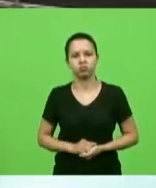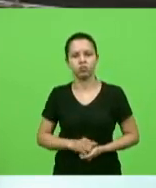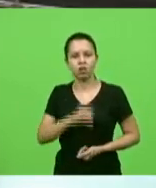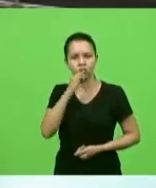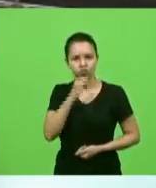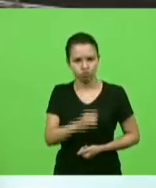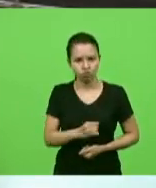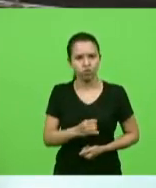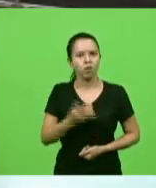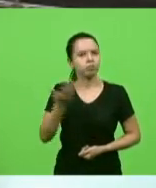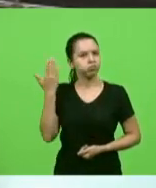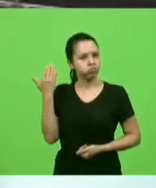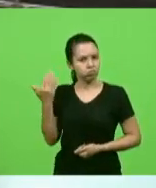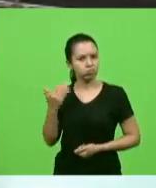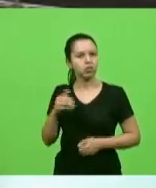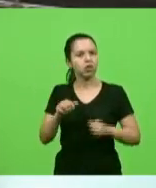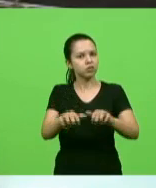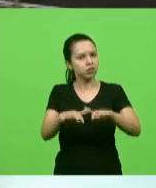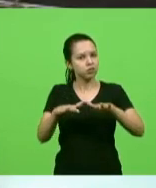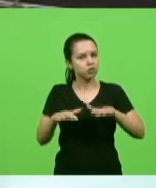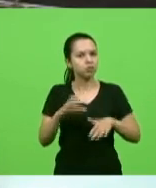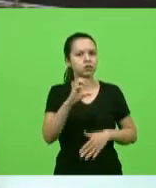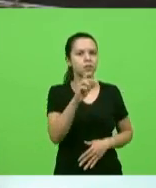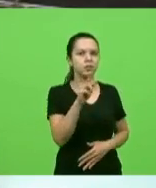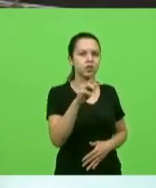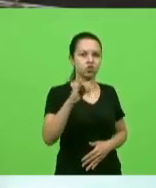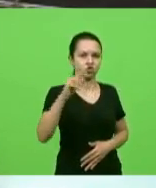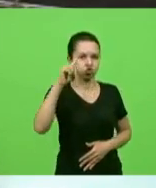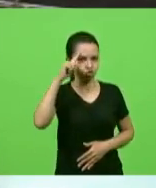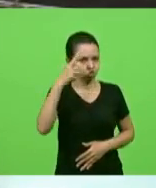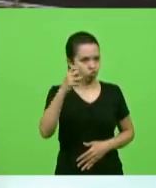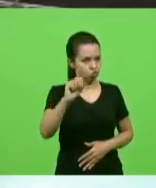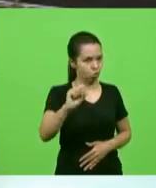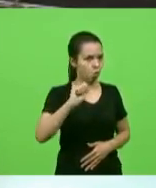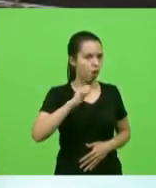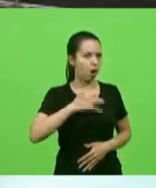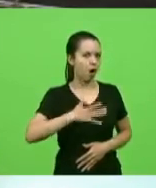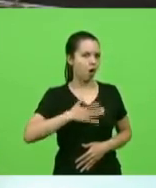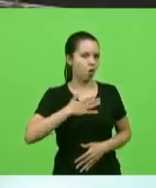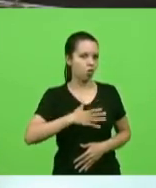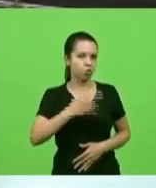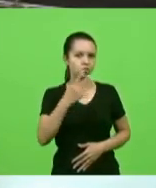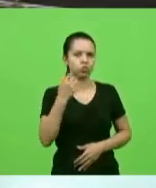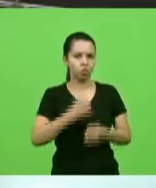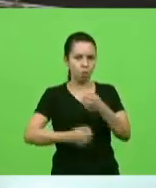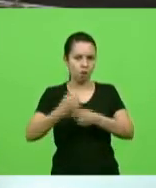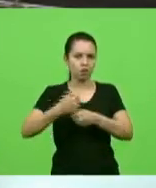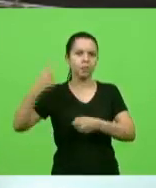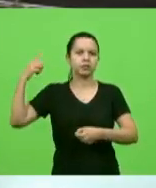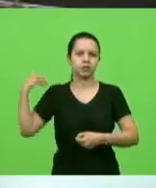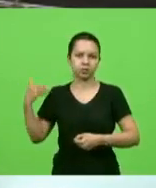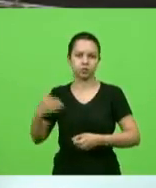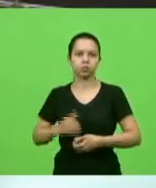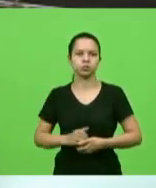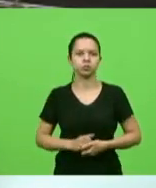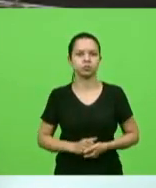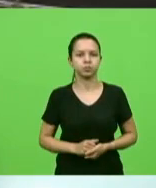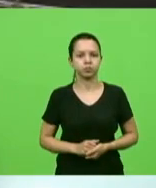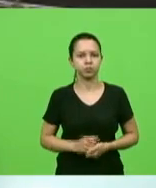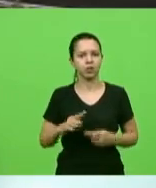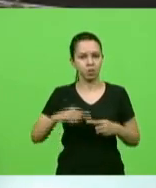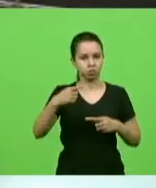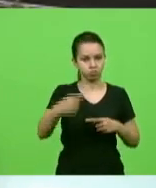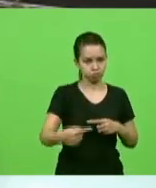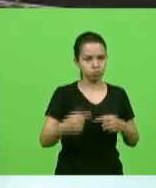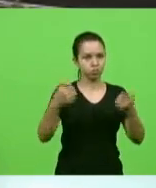afirmar ver o naquela sessão da CPI no dia Dezoito de agosto do ano passado em